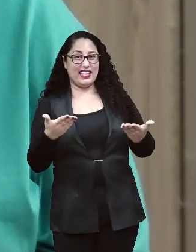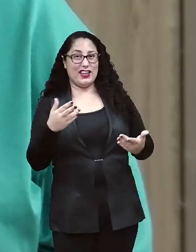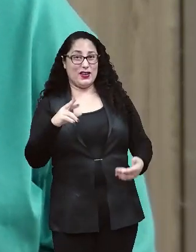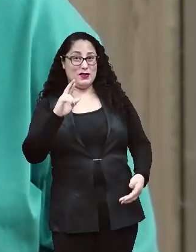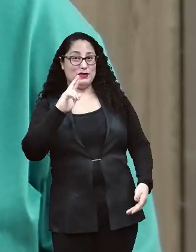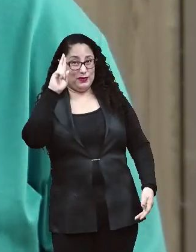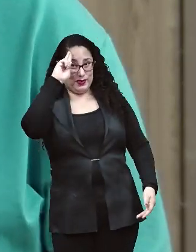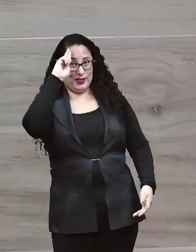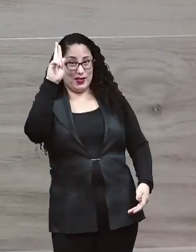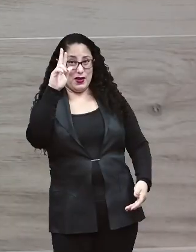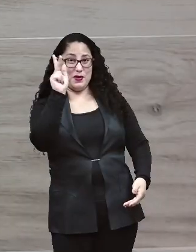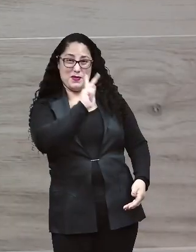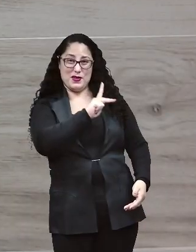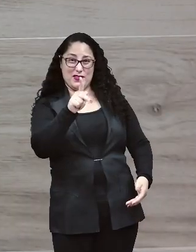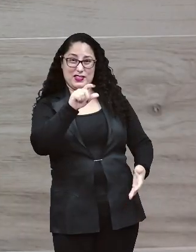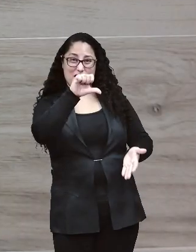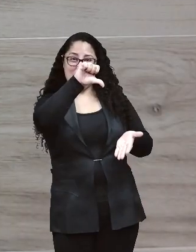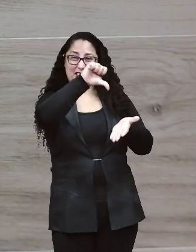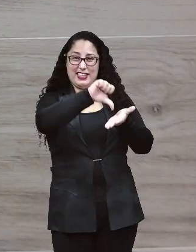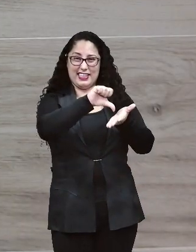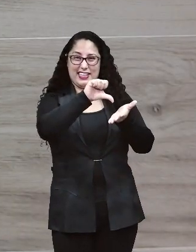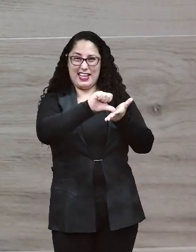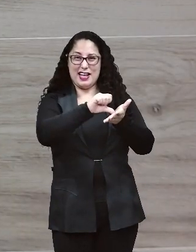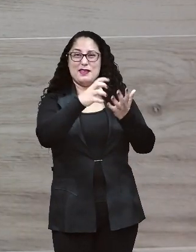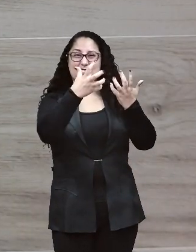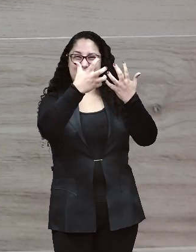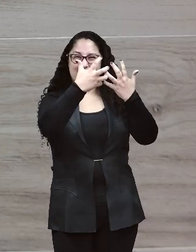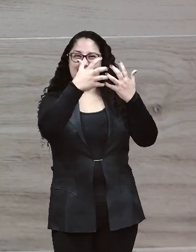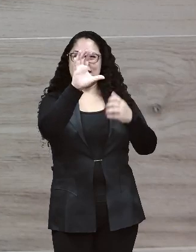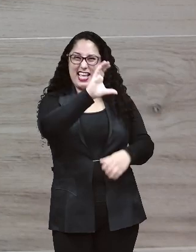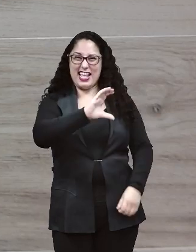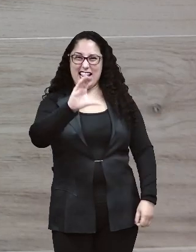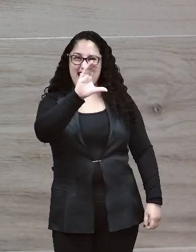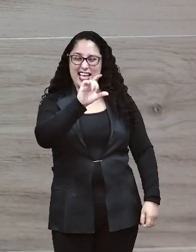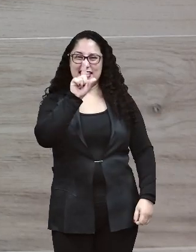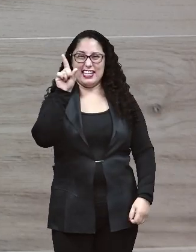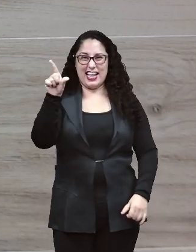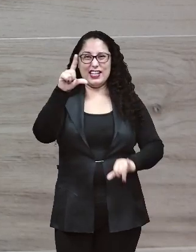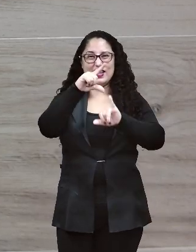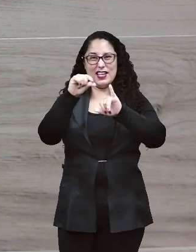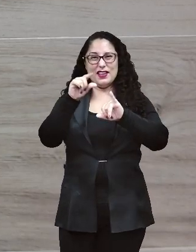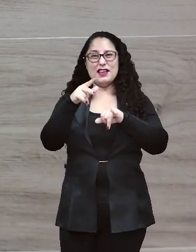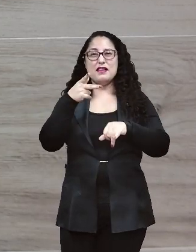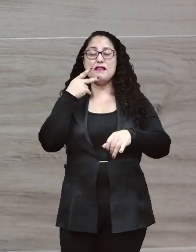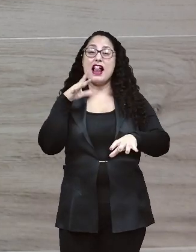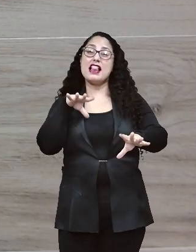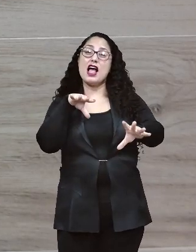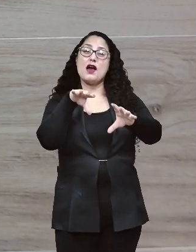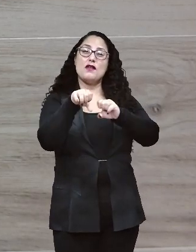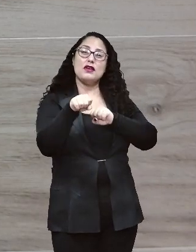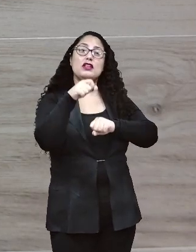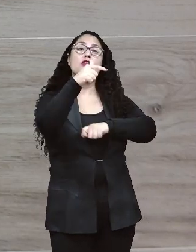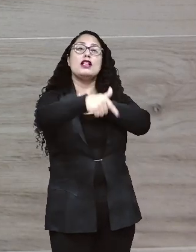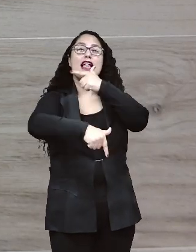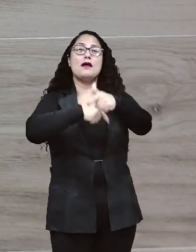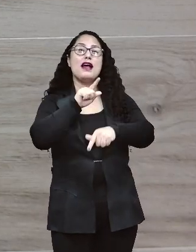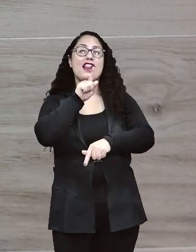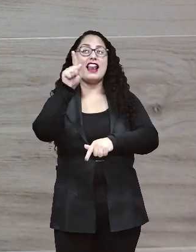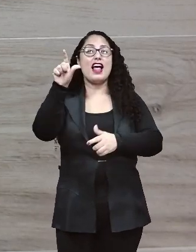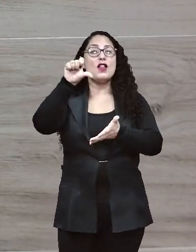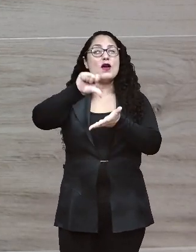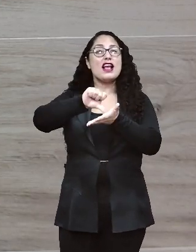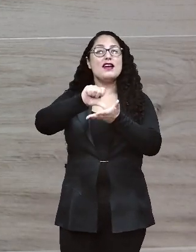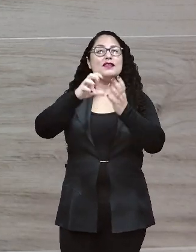é professor do campus Ceilândia do IFB, né? Diz um pouquinho da sua formação e da sua atuação lá no campus. Eu